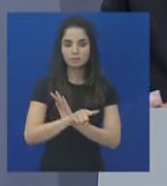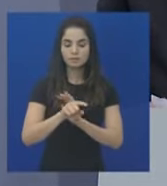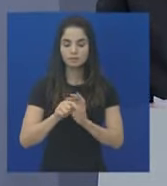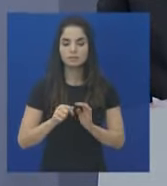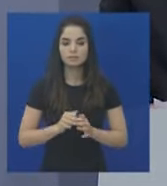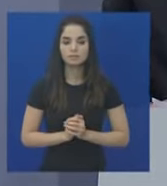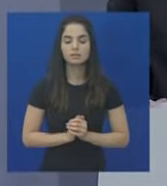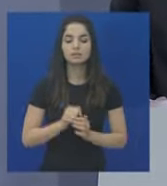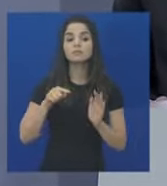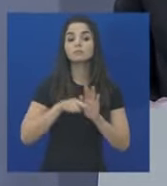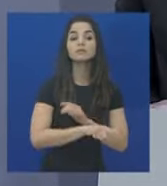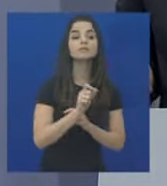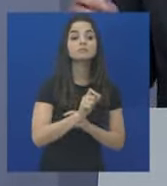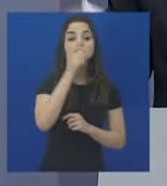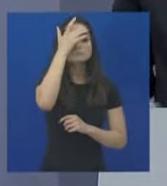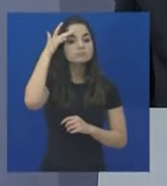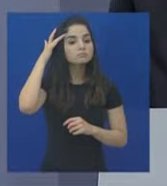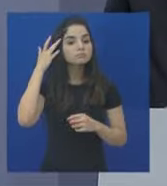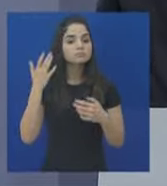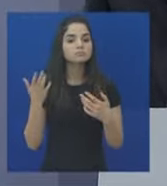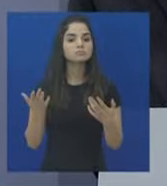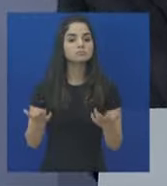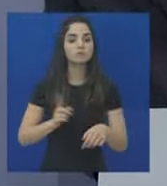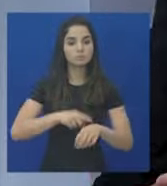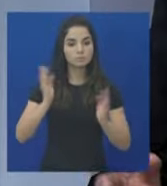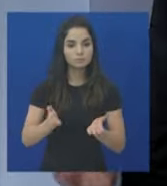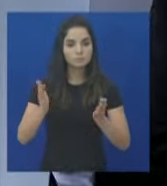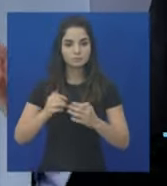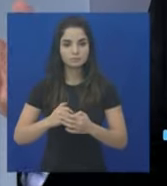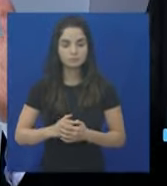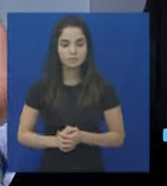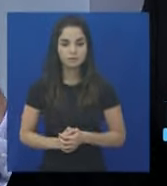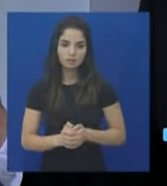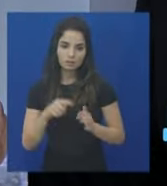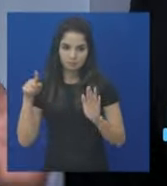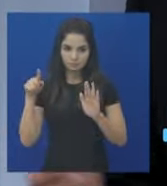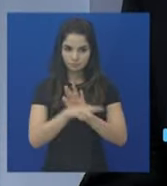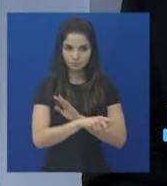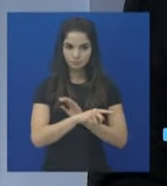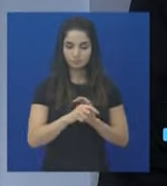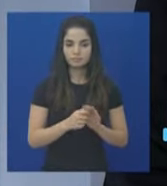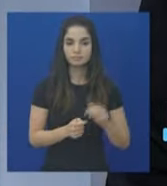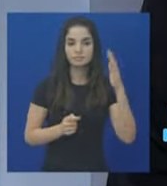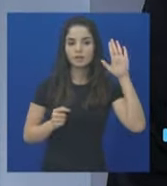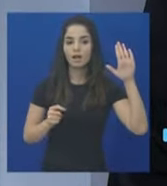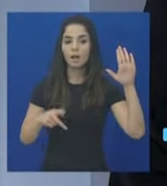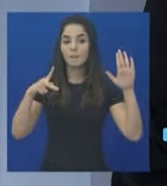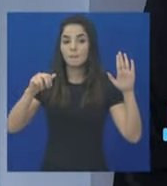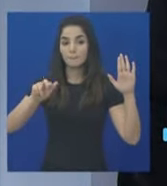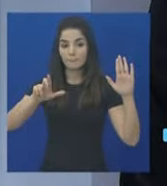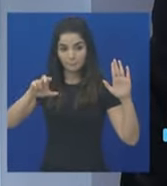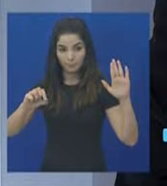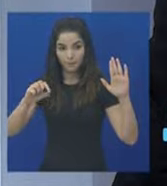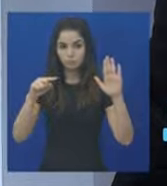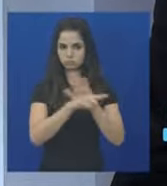e para quem o senhor vai fazer a pergunta seu tempo a partir de agora. Eu vou fazer a pergunta para o candidato Paulo César.